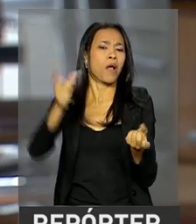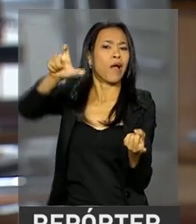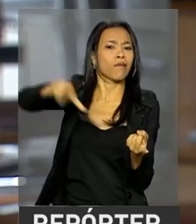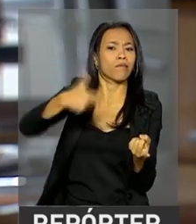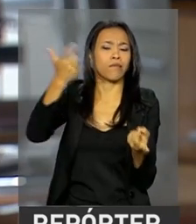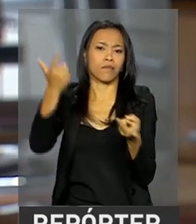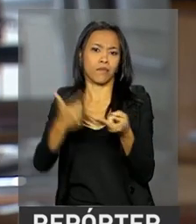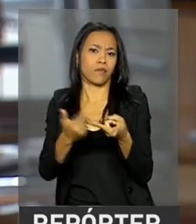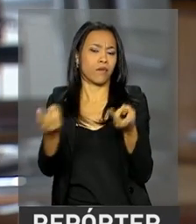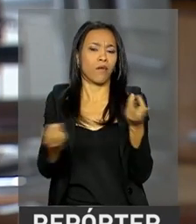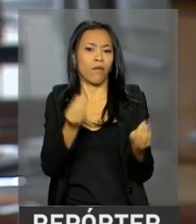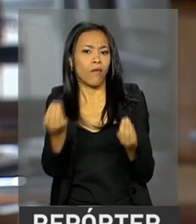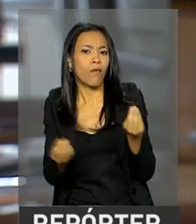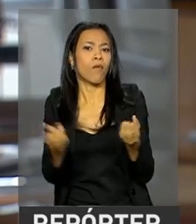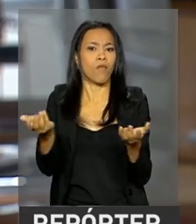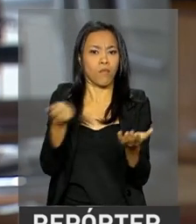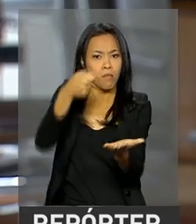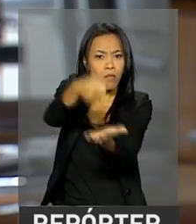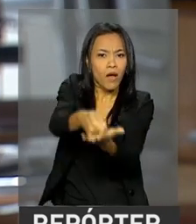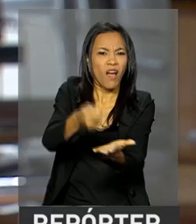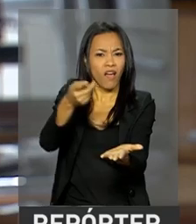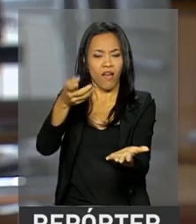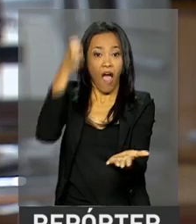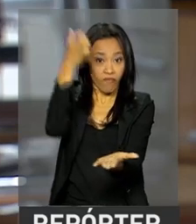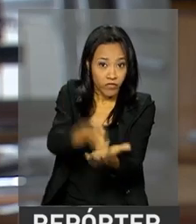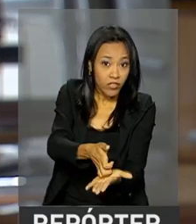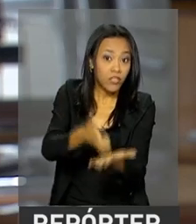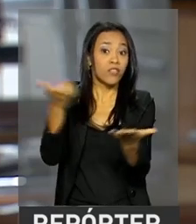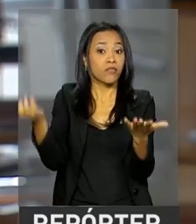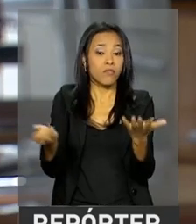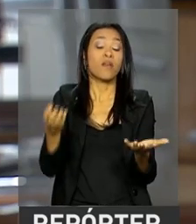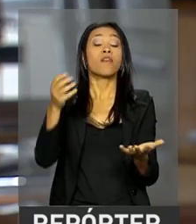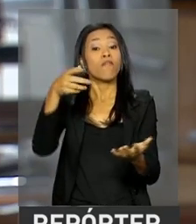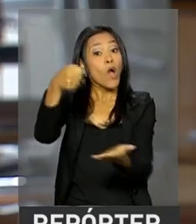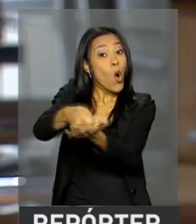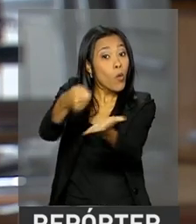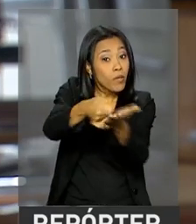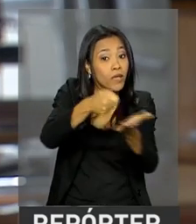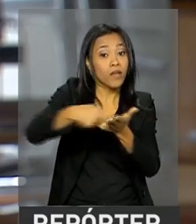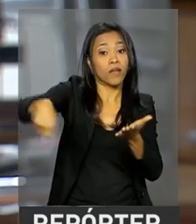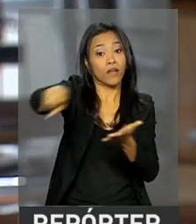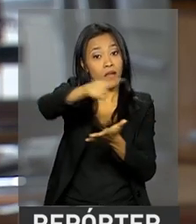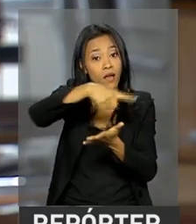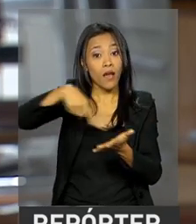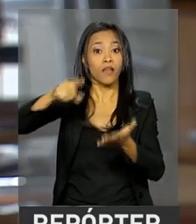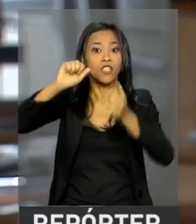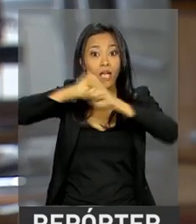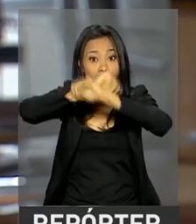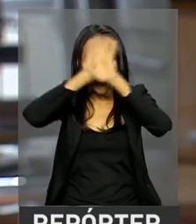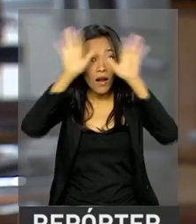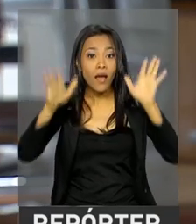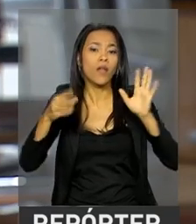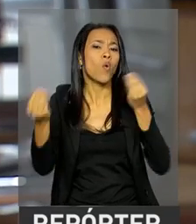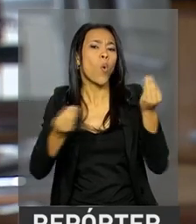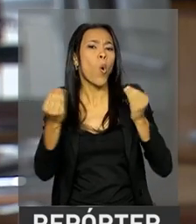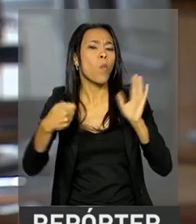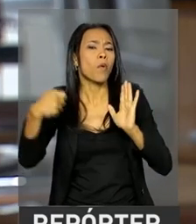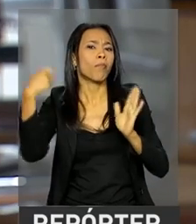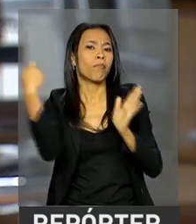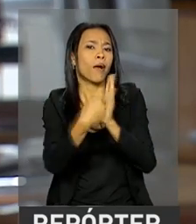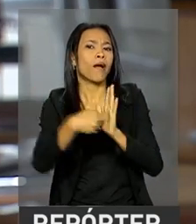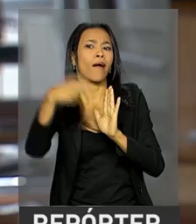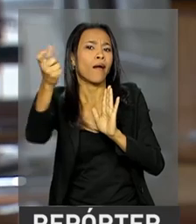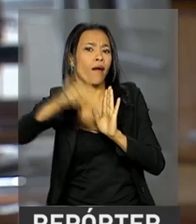usado. Essa legislação ela também vai obrigar que os comerciantes informem em local visível as condições e